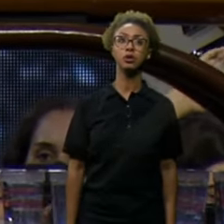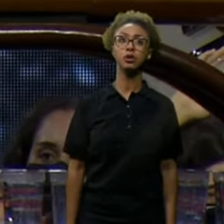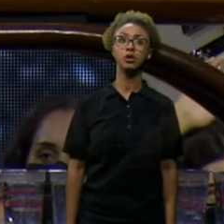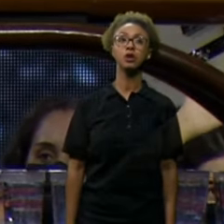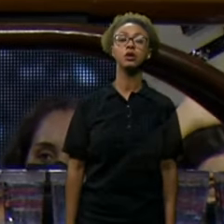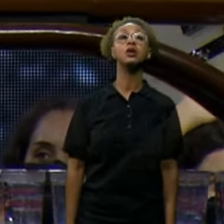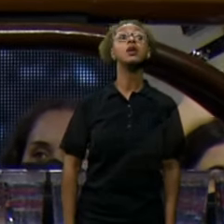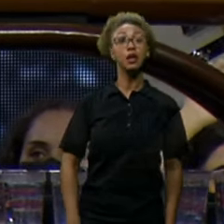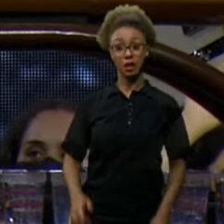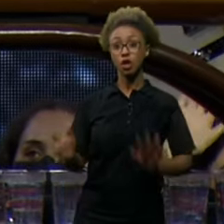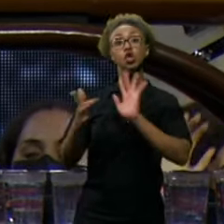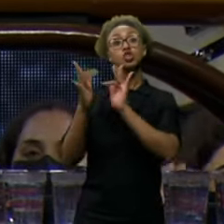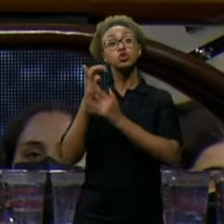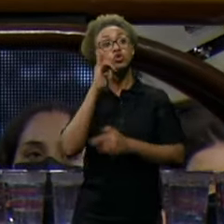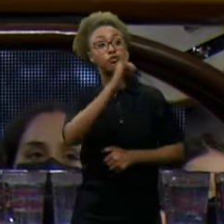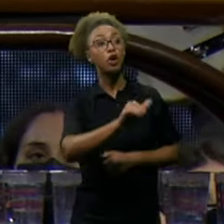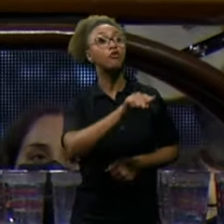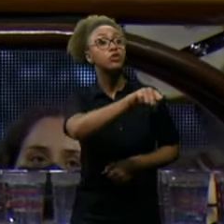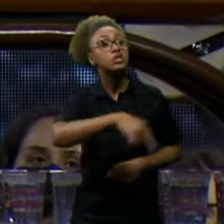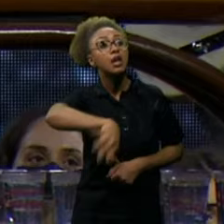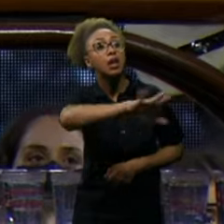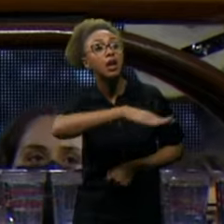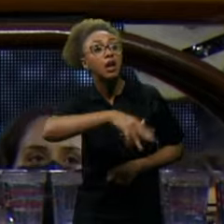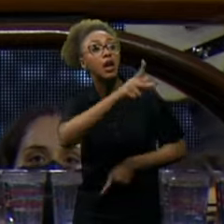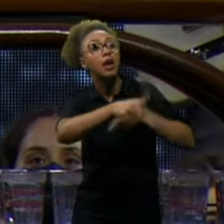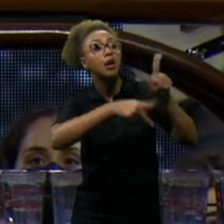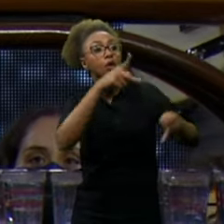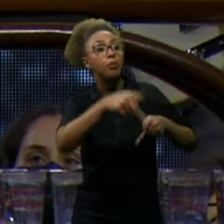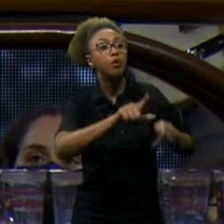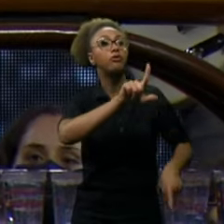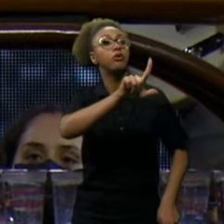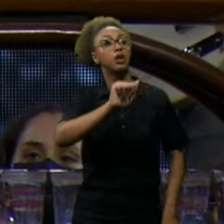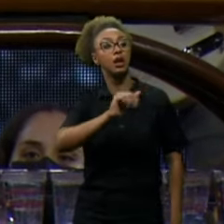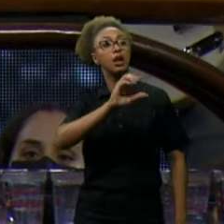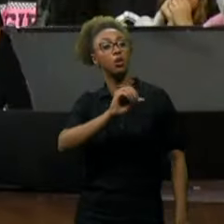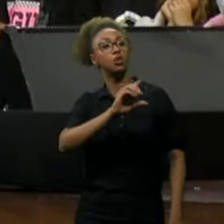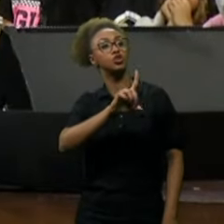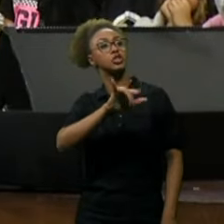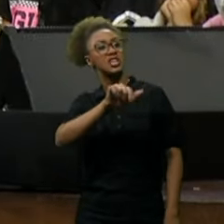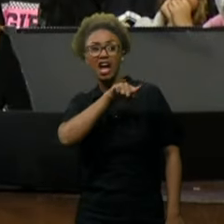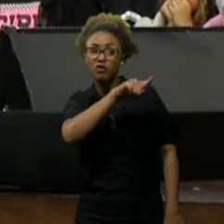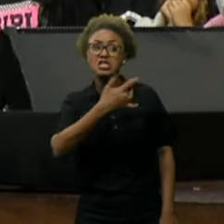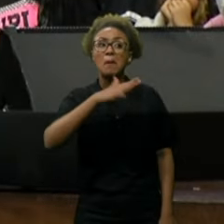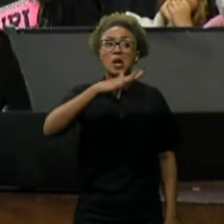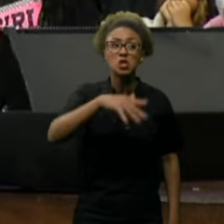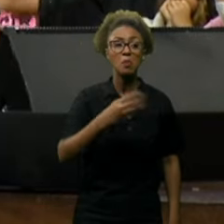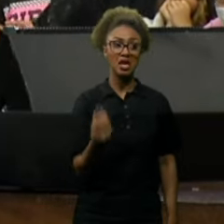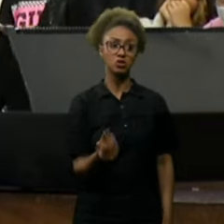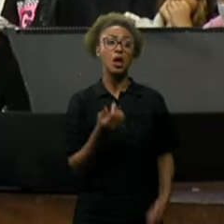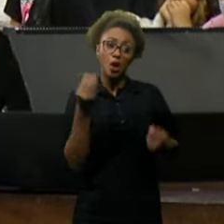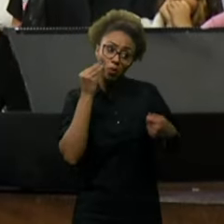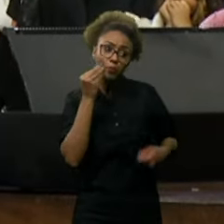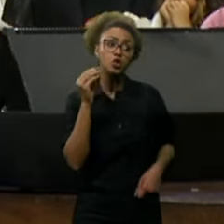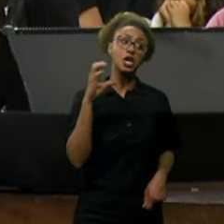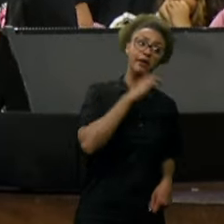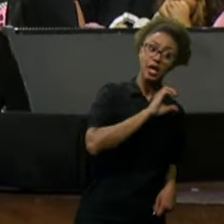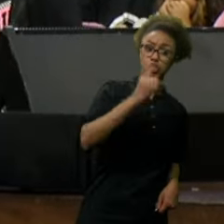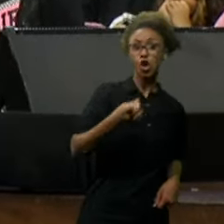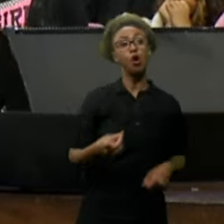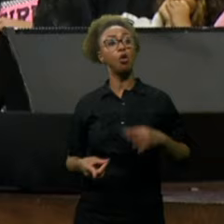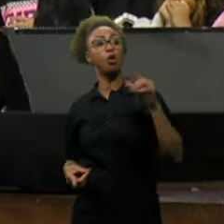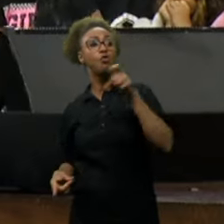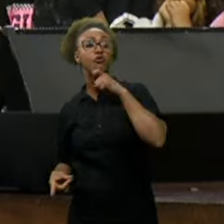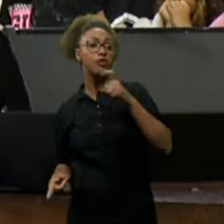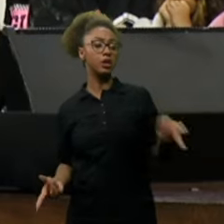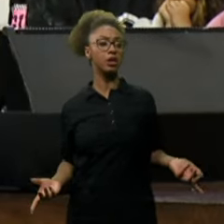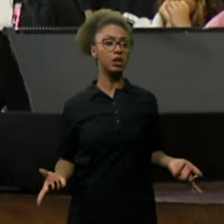disse que eu não testei porque tu não mexe quente ou frio é melhor que fosse quente ou fria porque muda teu estado do avesso